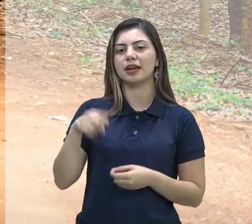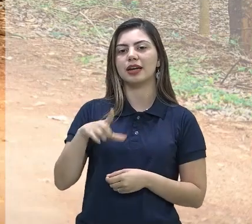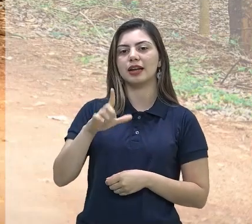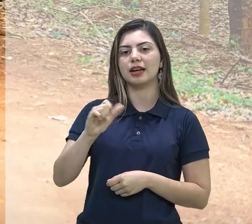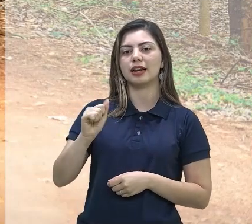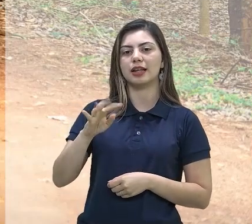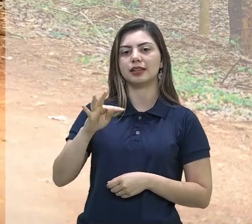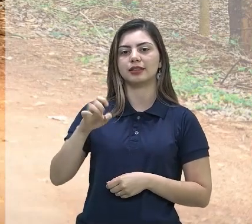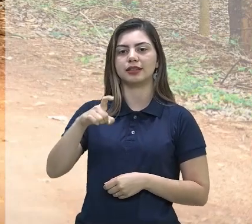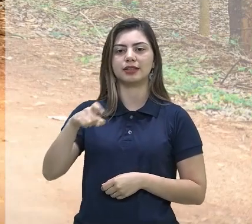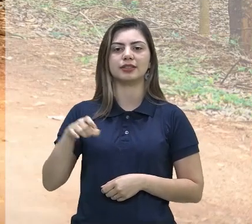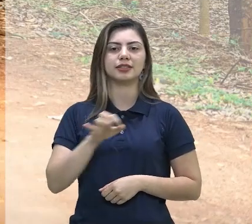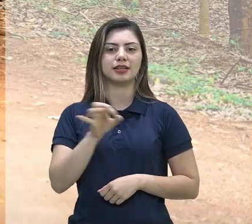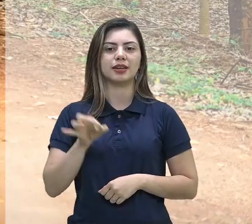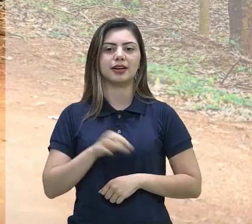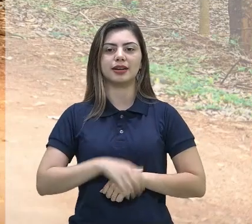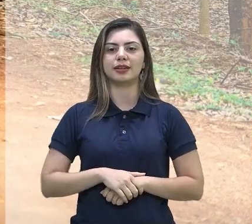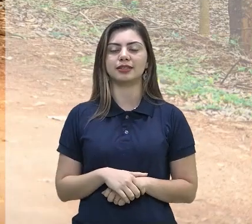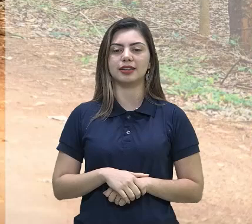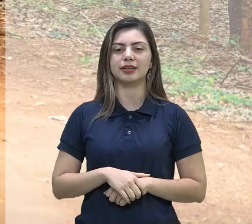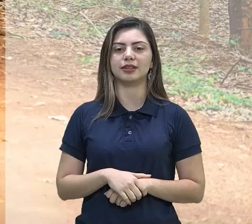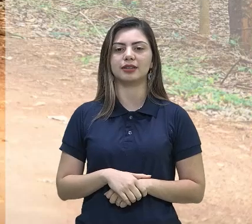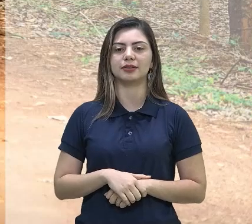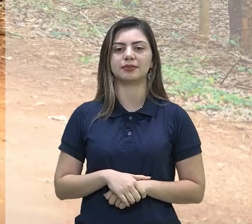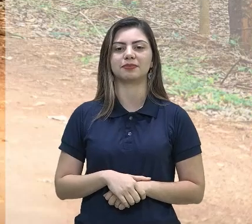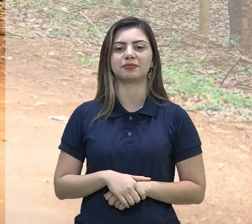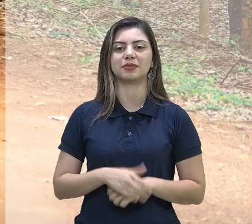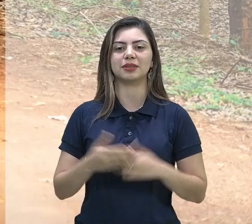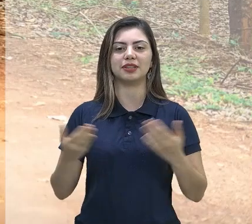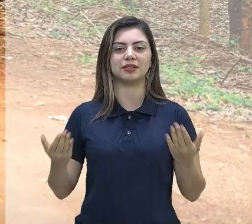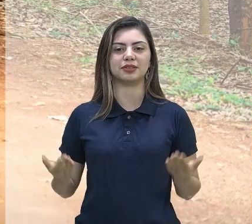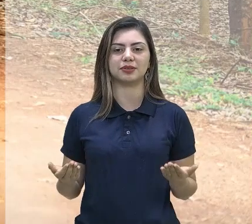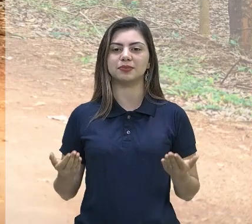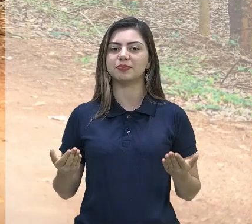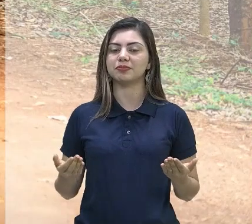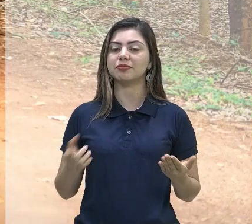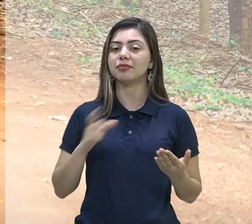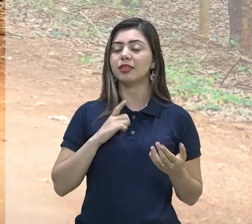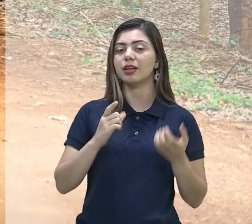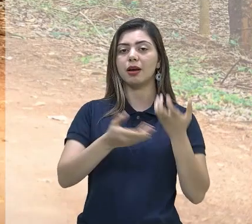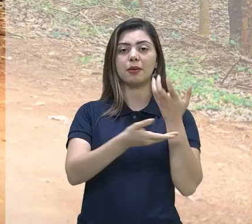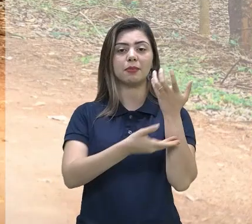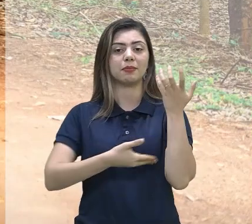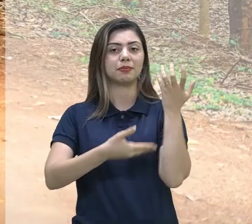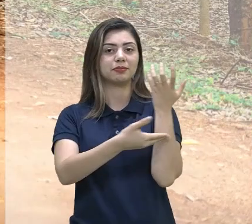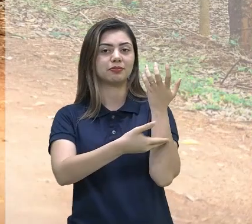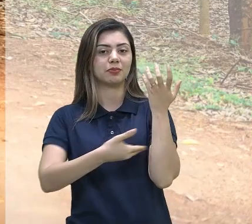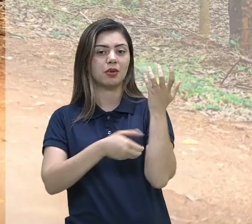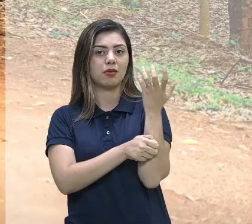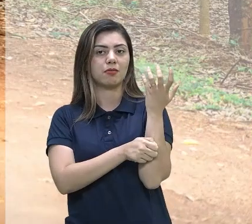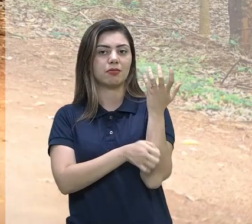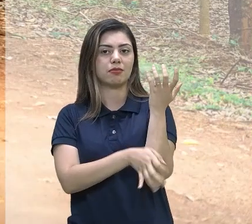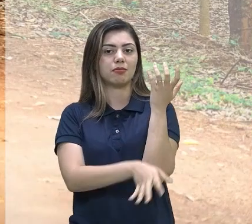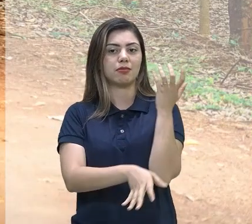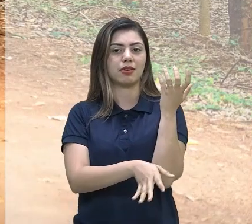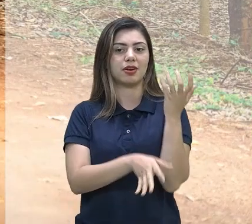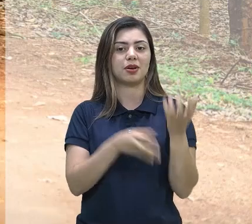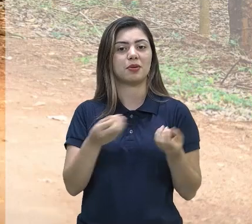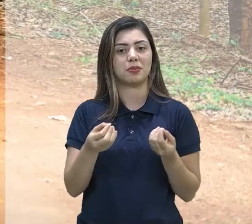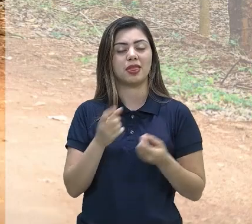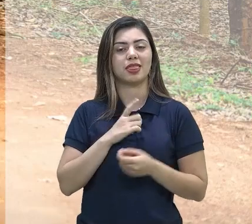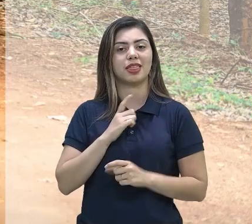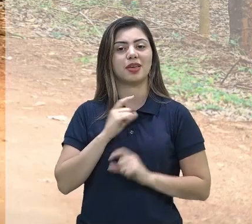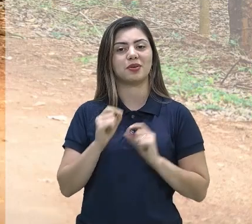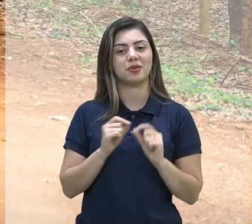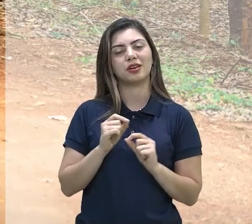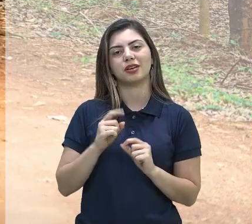Essa que é a borracha, tá? A borracha, ela tem um monômero, né?